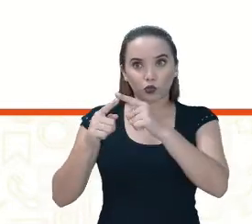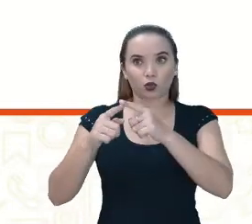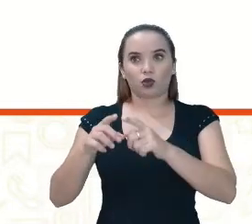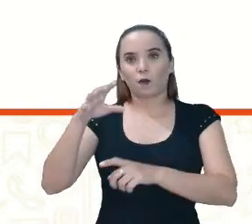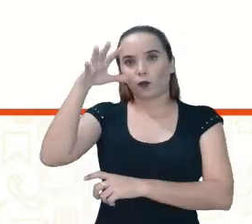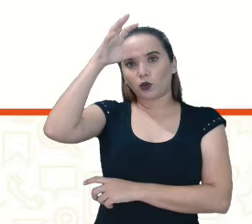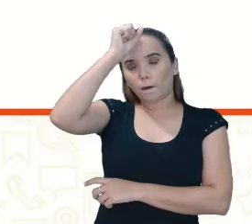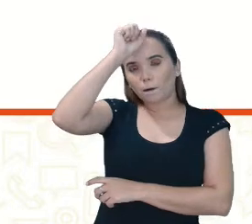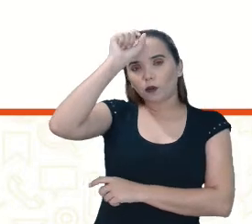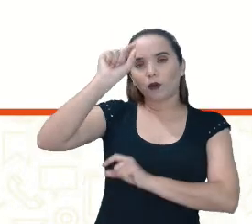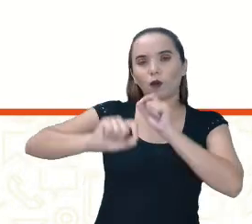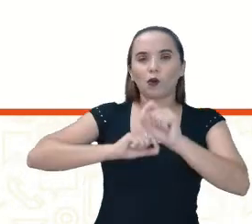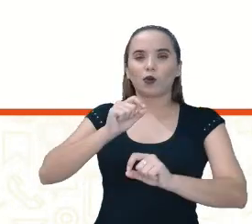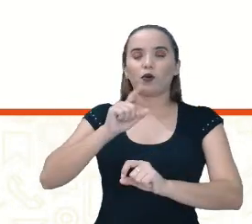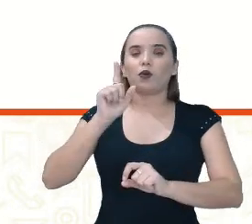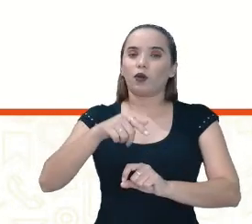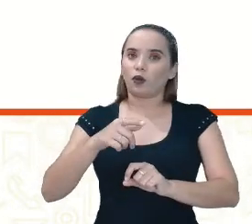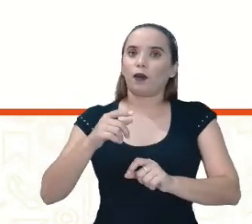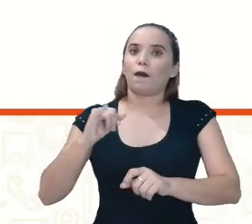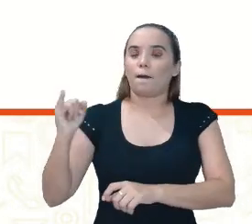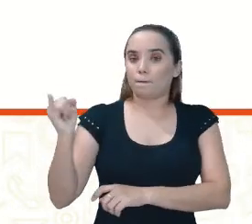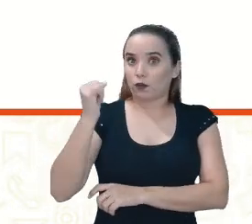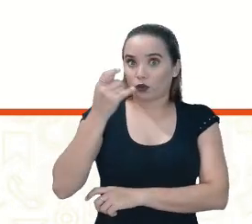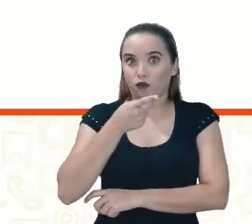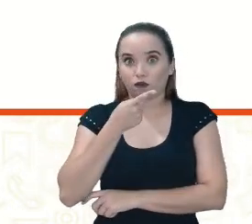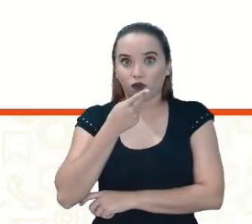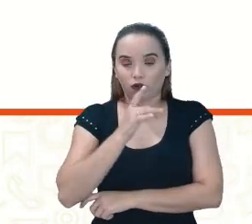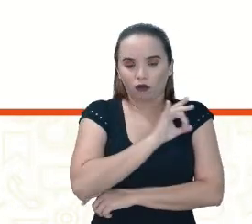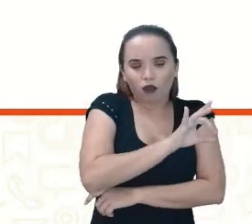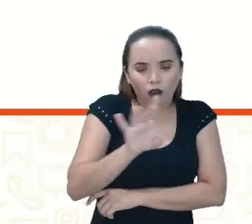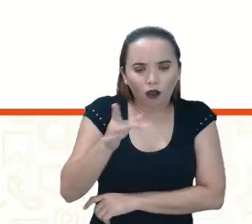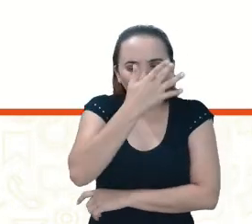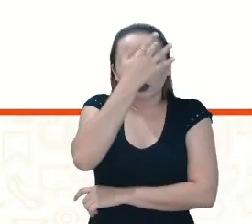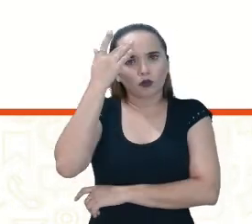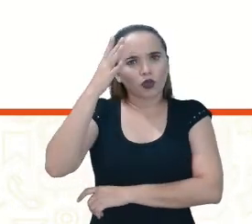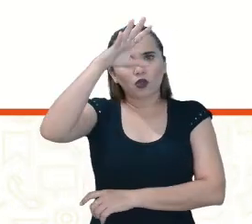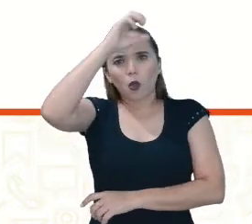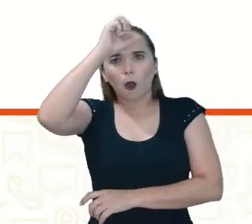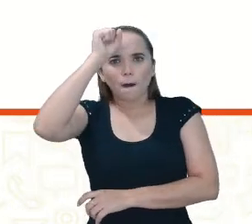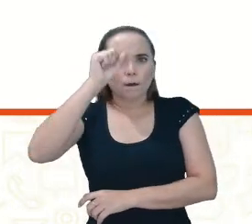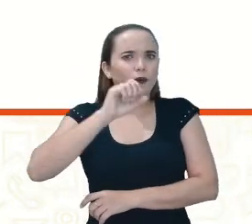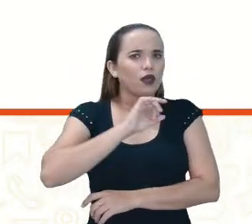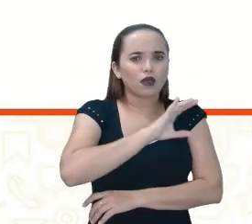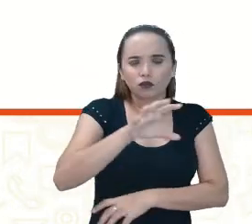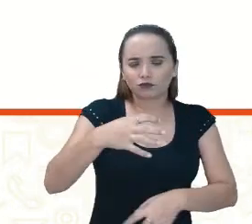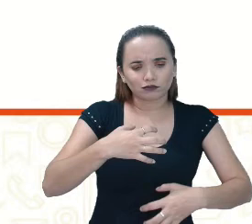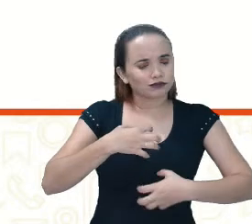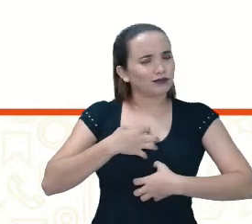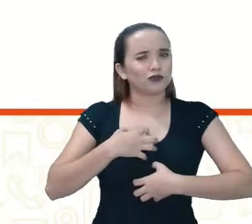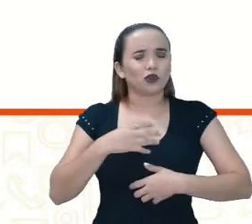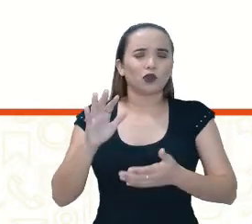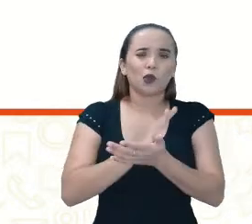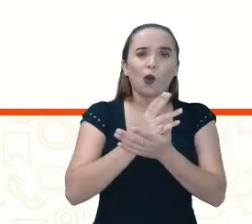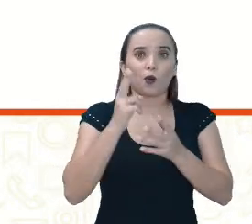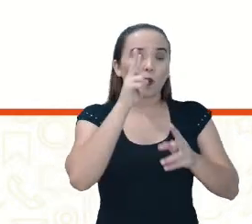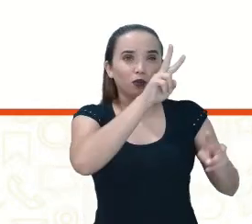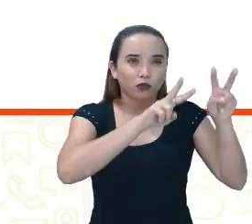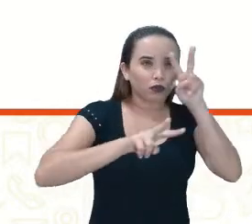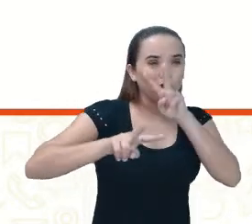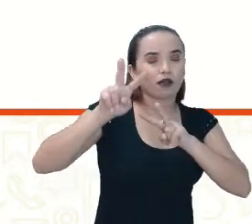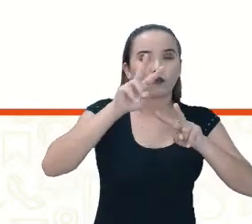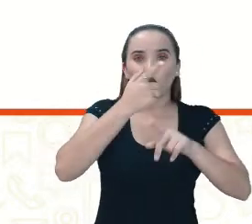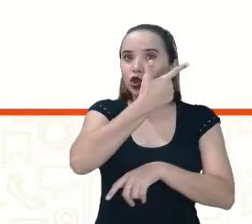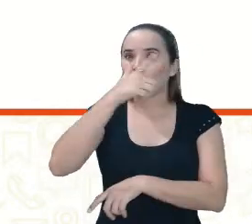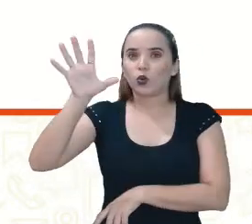importante ressaltar que as pessoas aprendem de maneira diferente. Algumas aprendem melhor vendo, outras aprendem